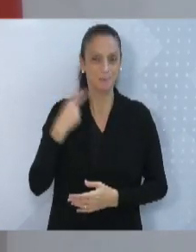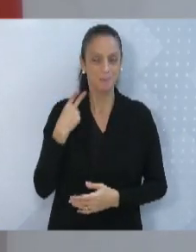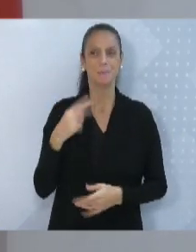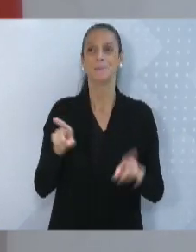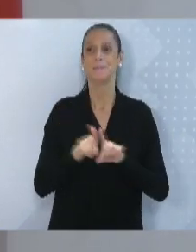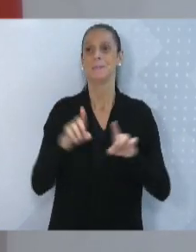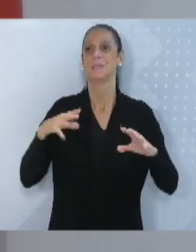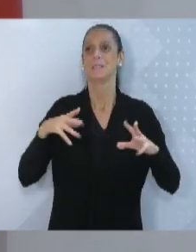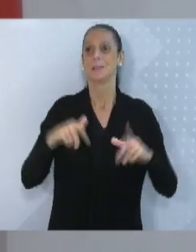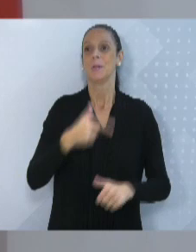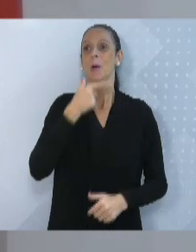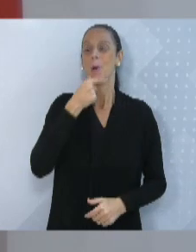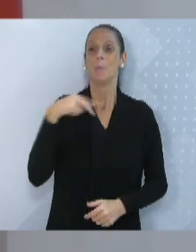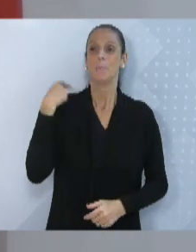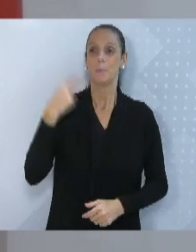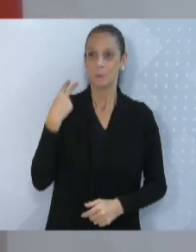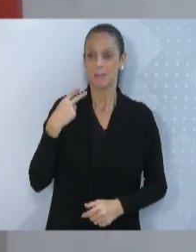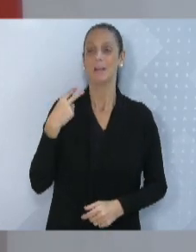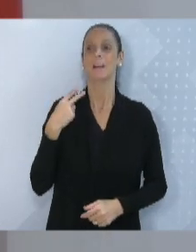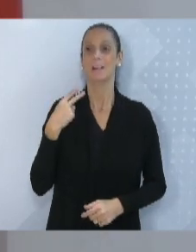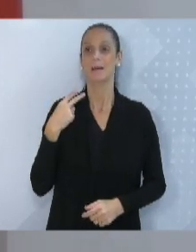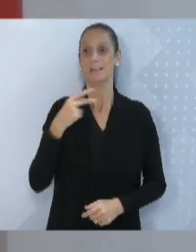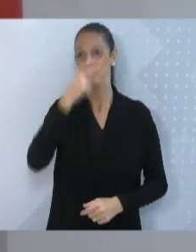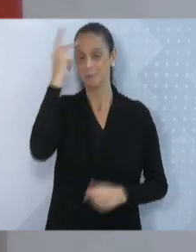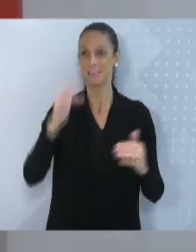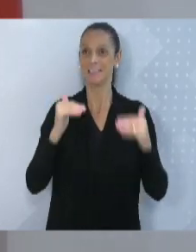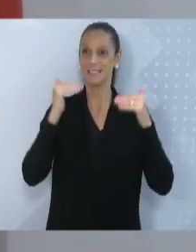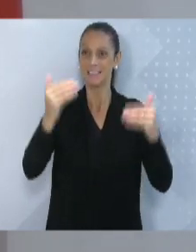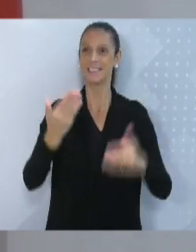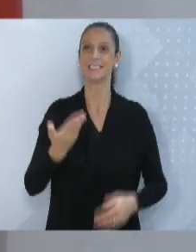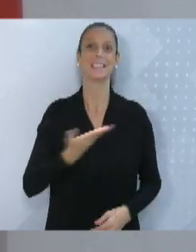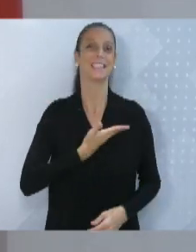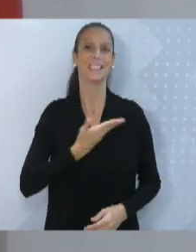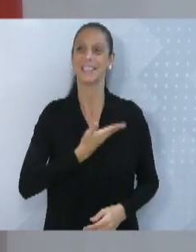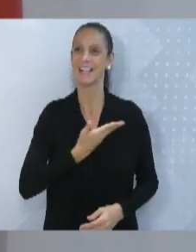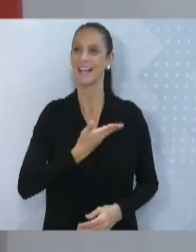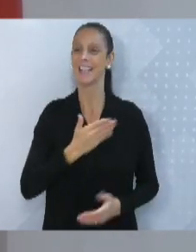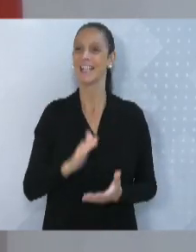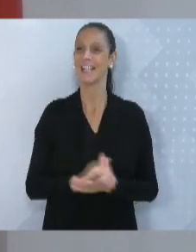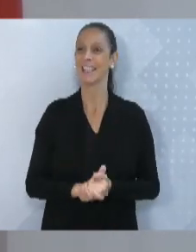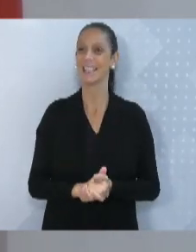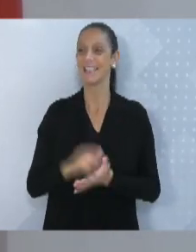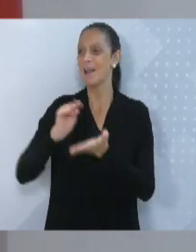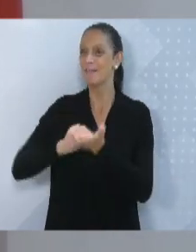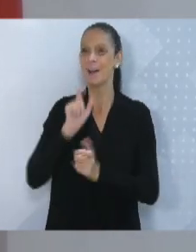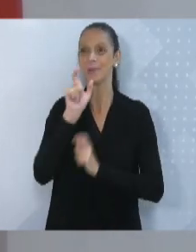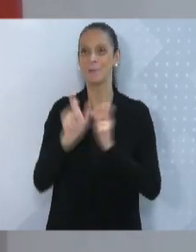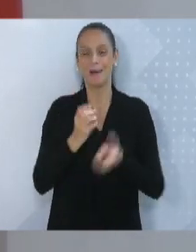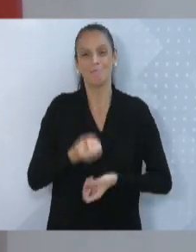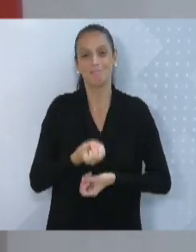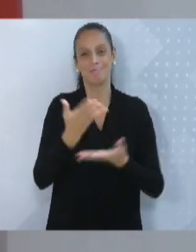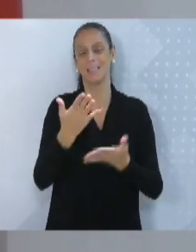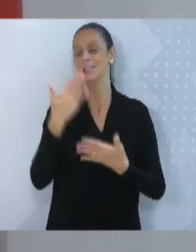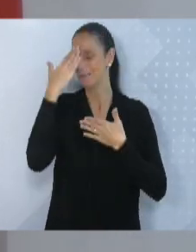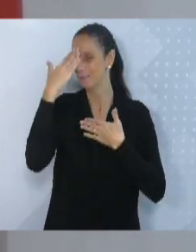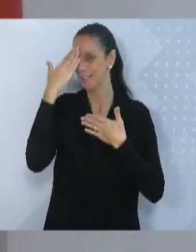a todos os vereadores também aqui as autoridades meus colegas aqui faltam palavras muito obrigada gente